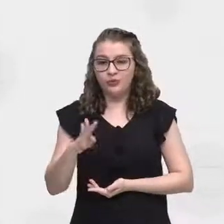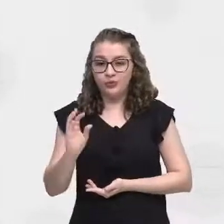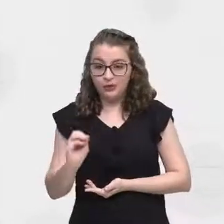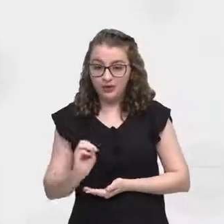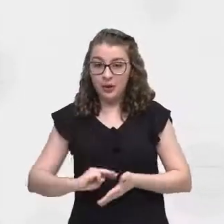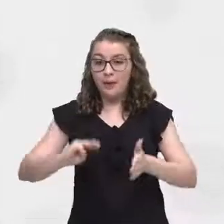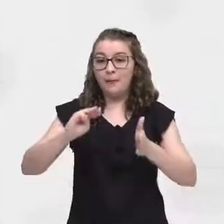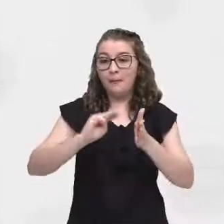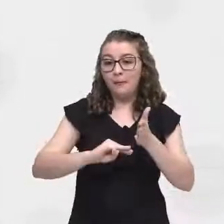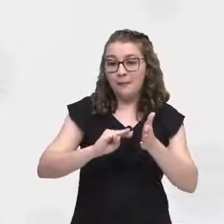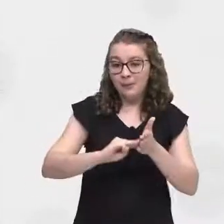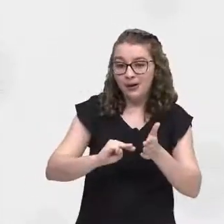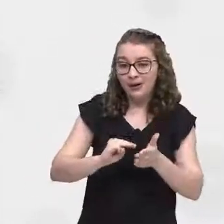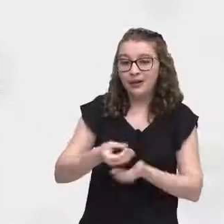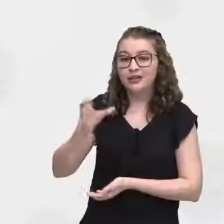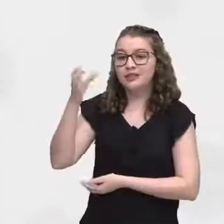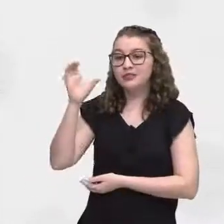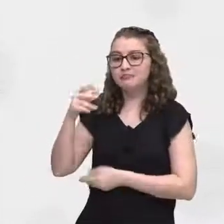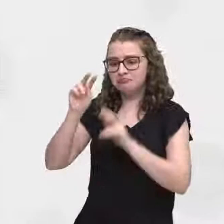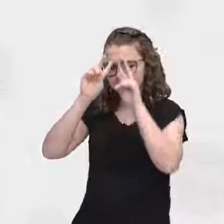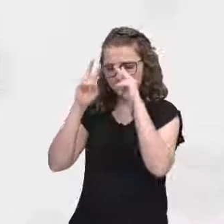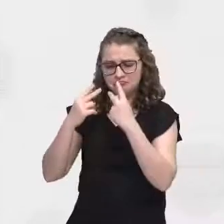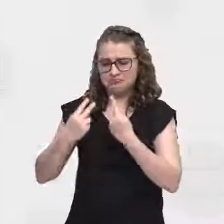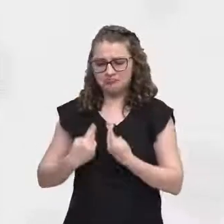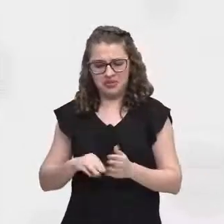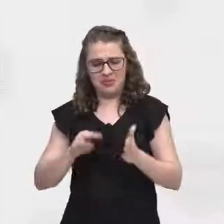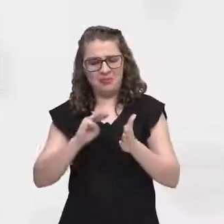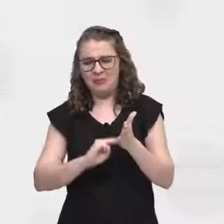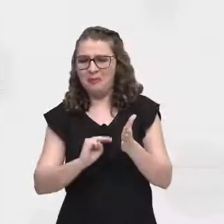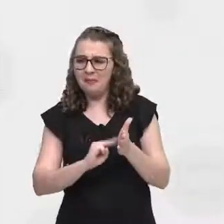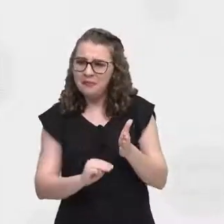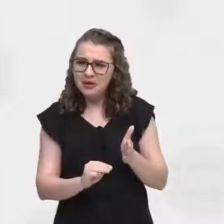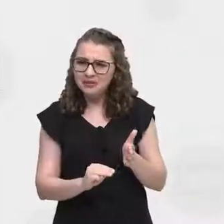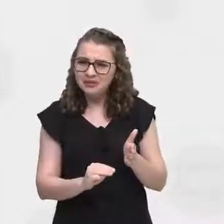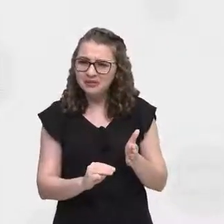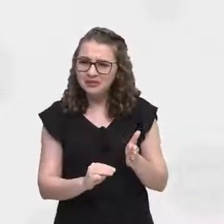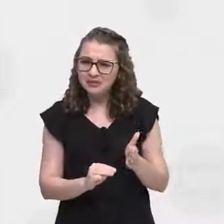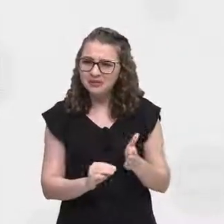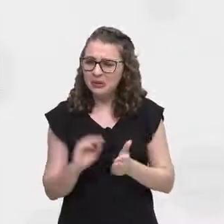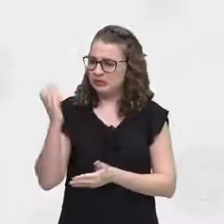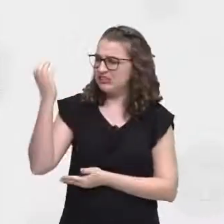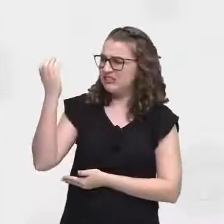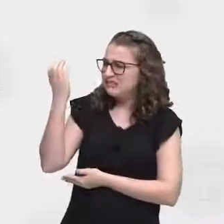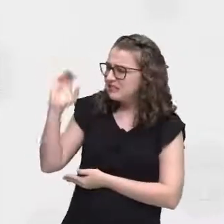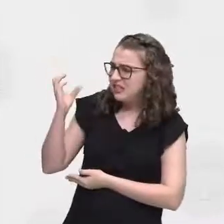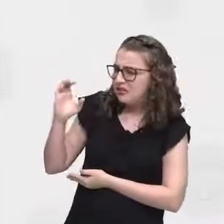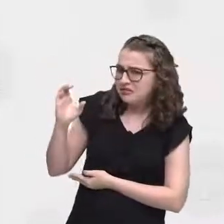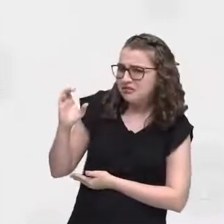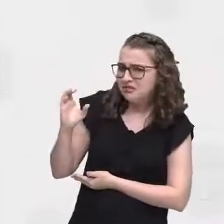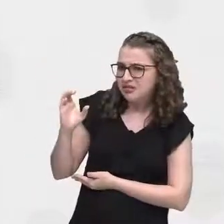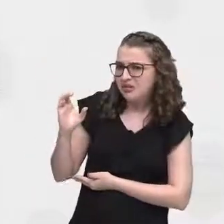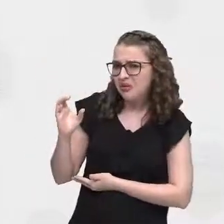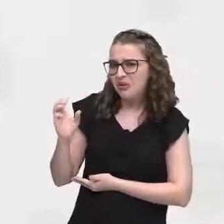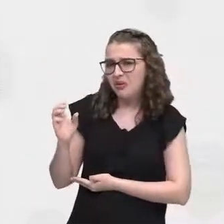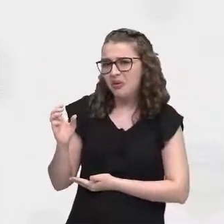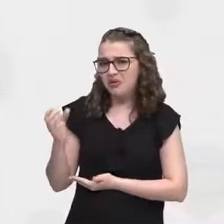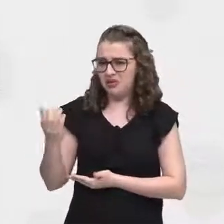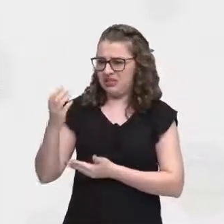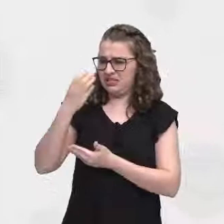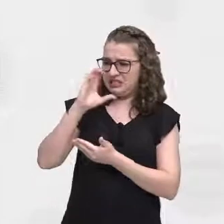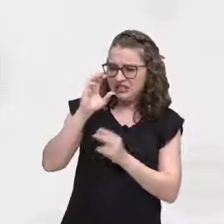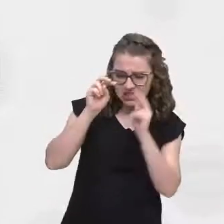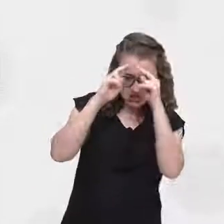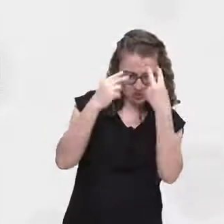ciências humanas. O que que é o método? O que que é uma ciência? E o que que é